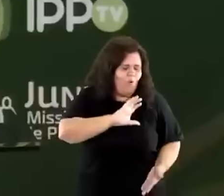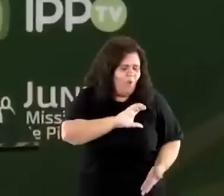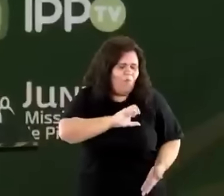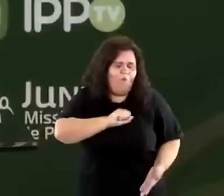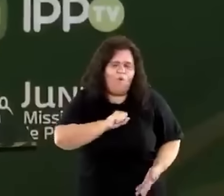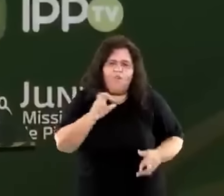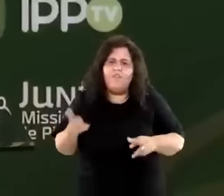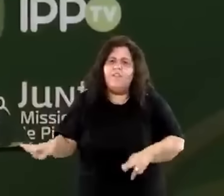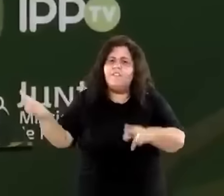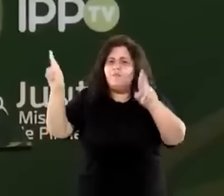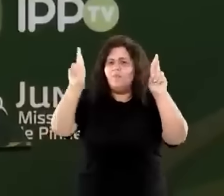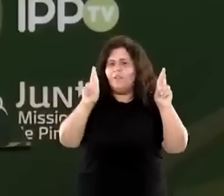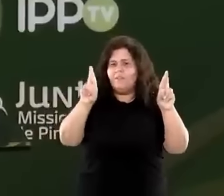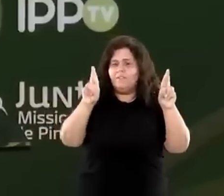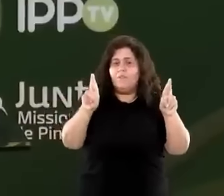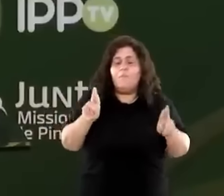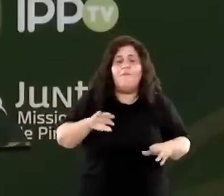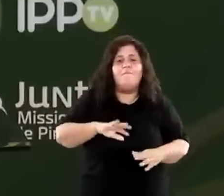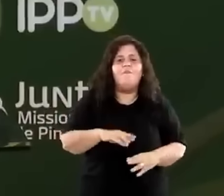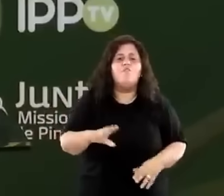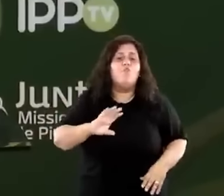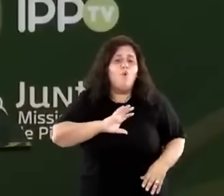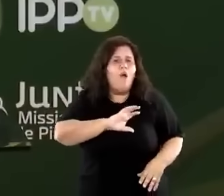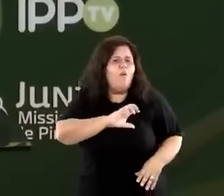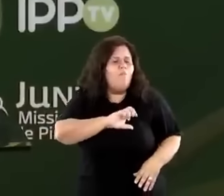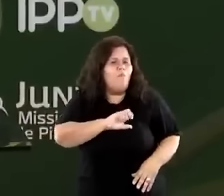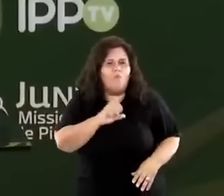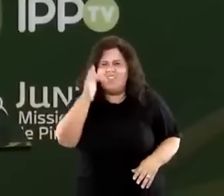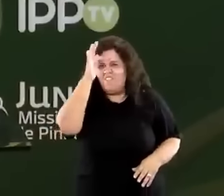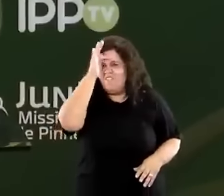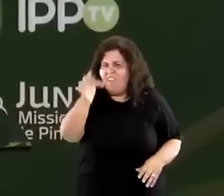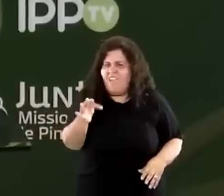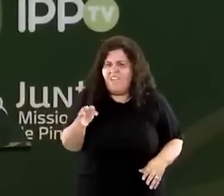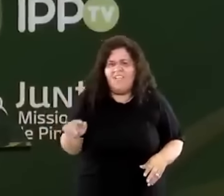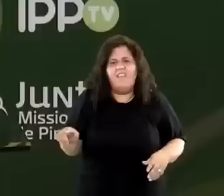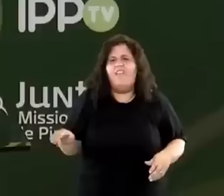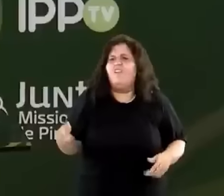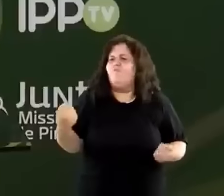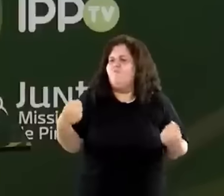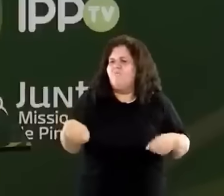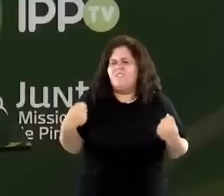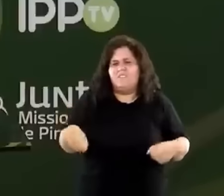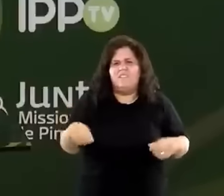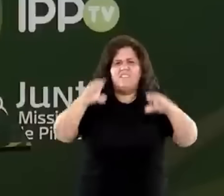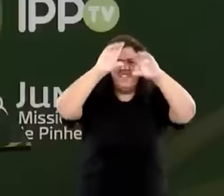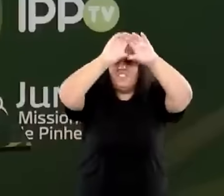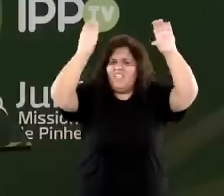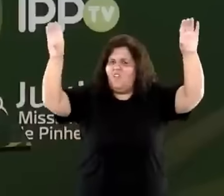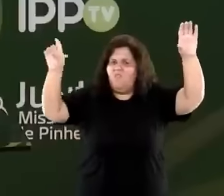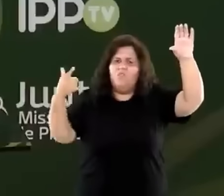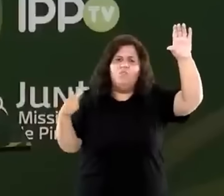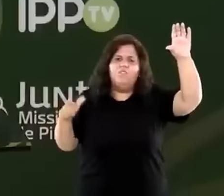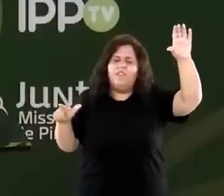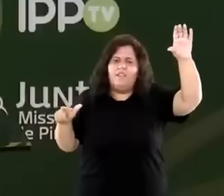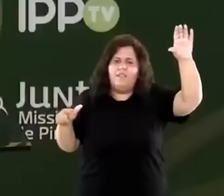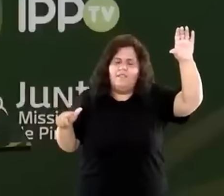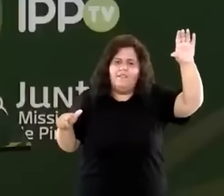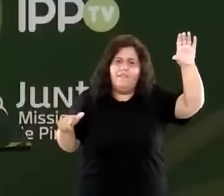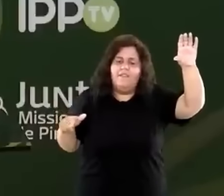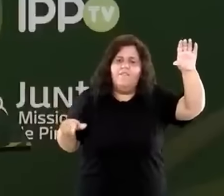três mas o maior desses é o amor lá no céu não precisa ter fé lá no céu não precisa de esperança mas lá no céu vai ter o